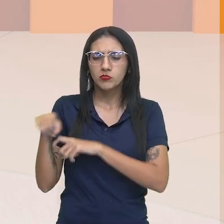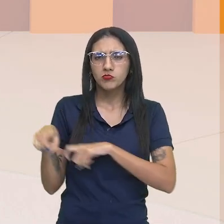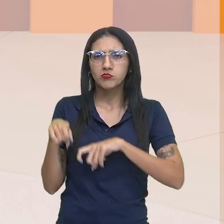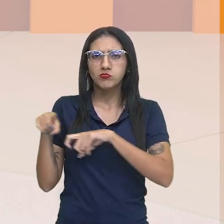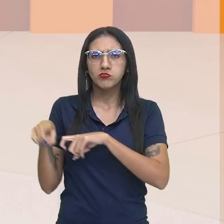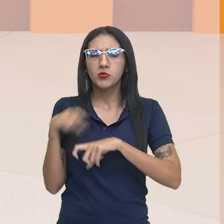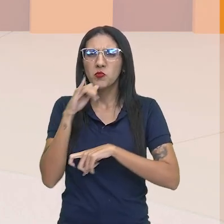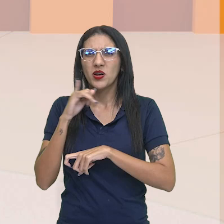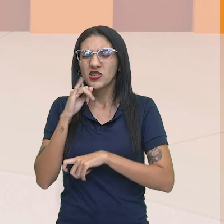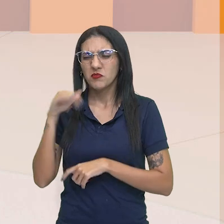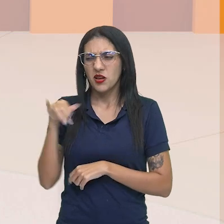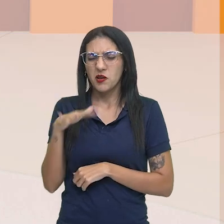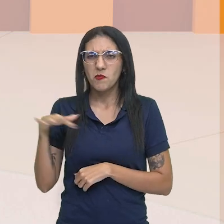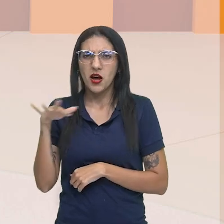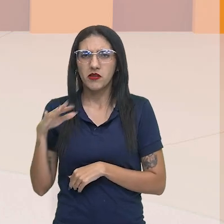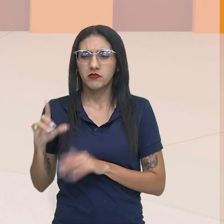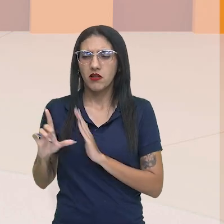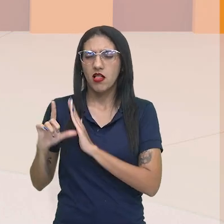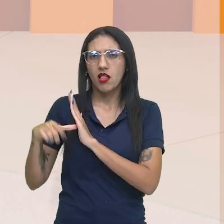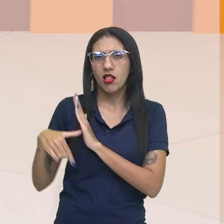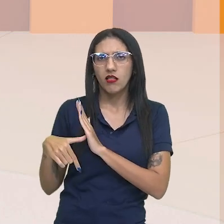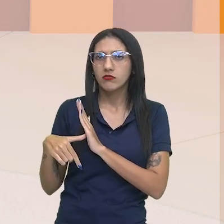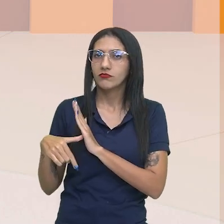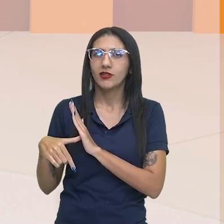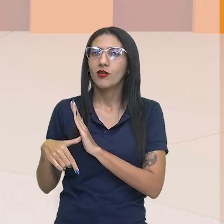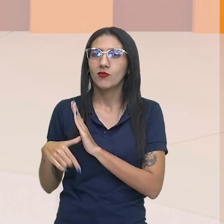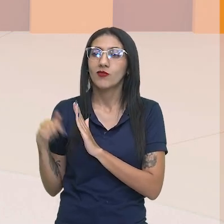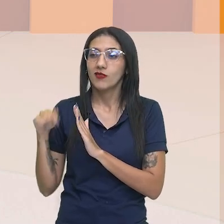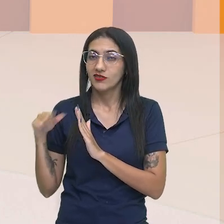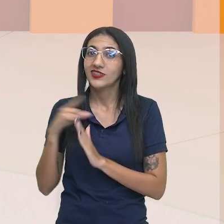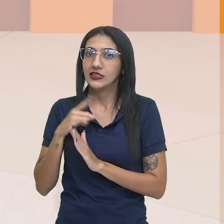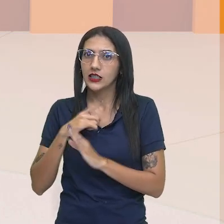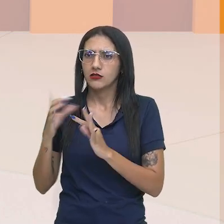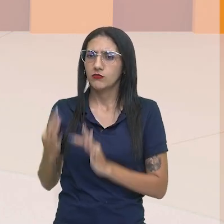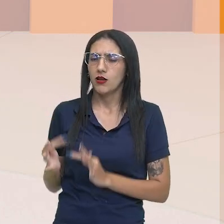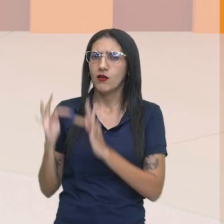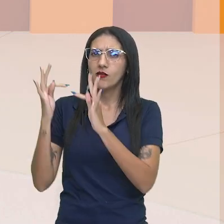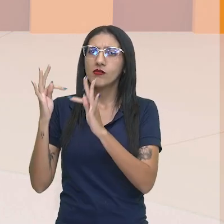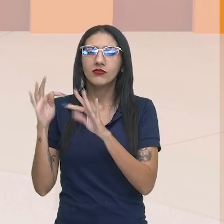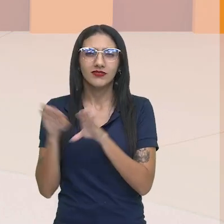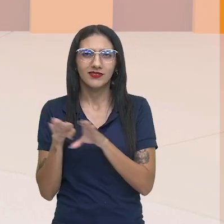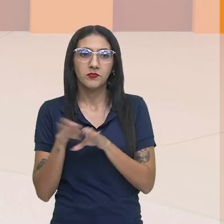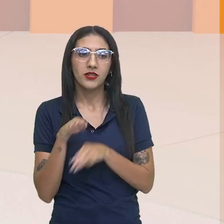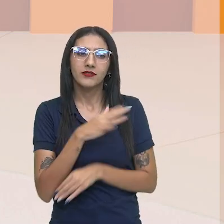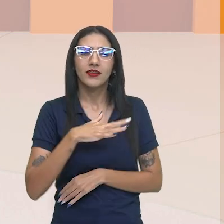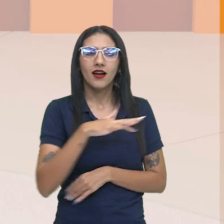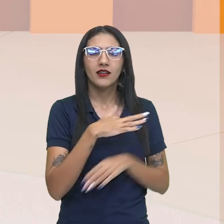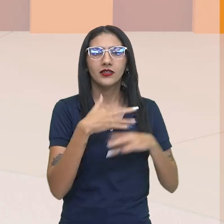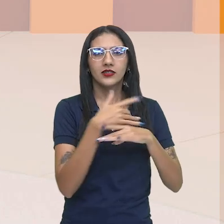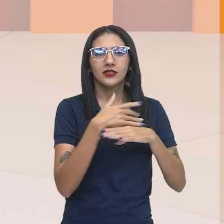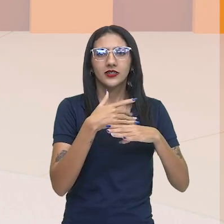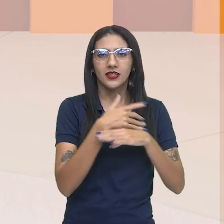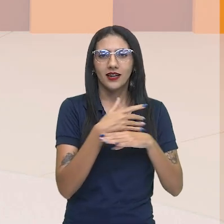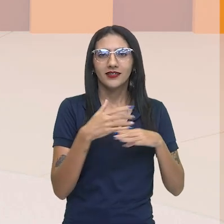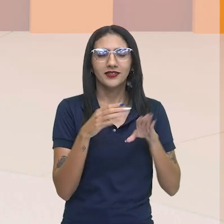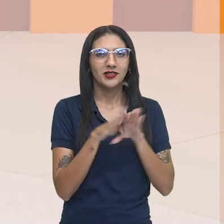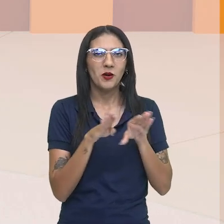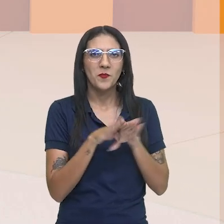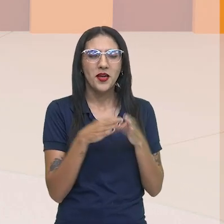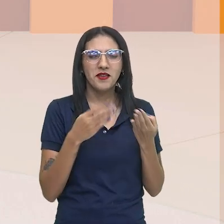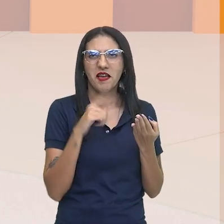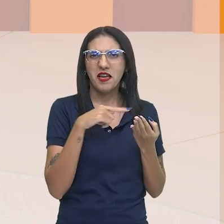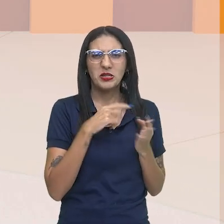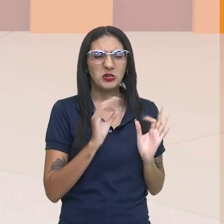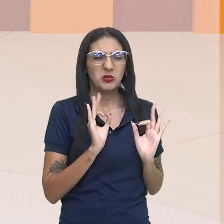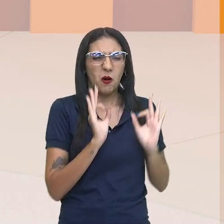um mundo atrasado, né? Inclusive tem muita tecnologia no campo. Da mesma forma que na vida urbana, nas cidades, não é aquelas mil maravilhas,